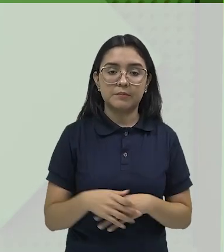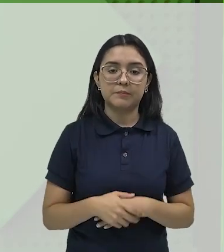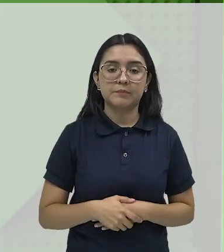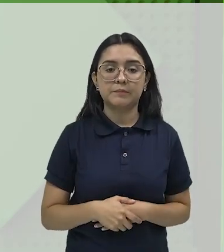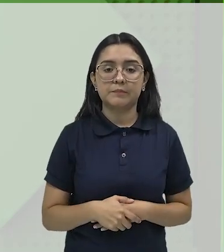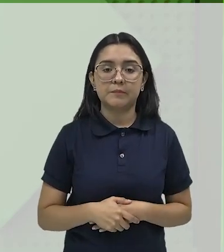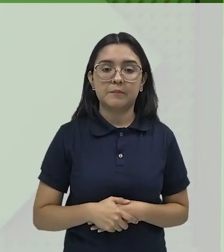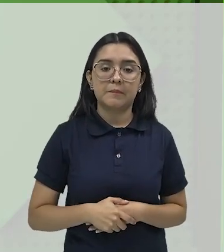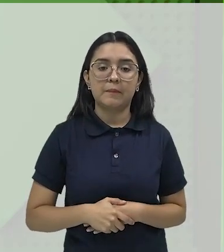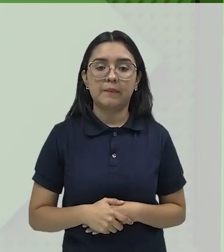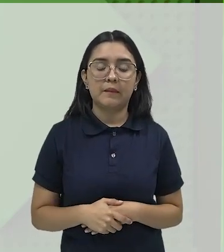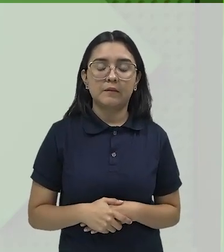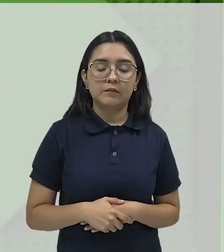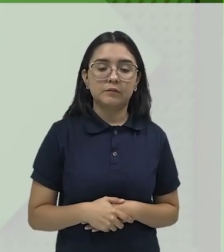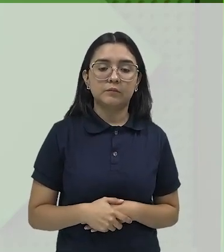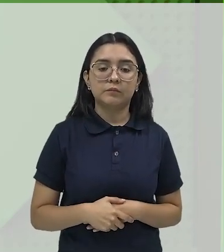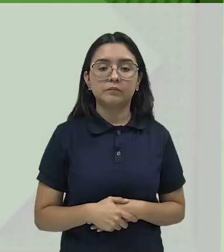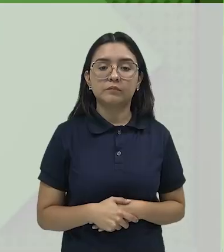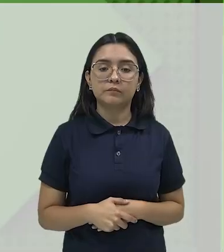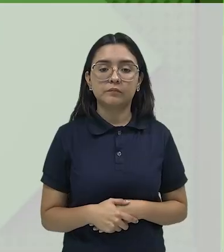né?